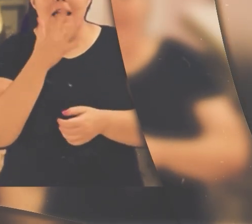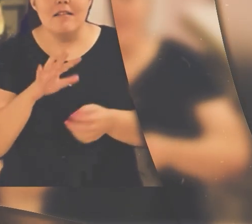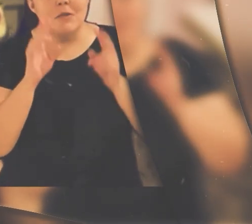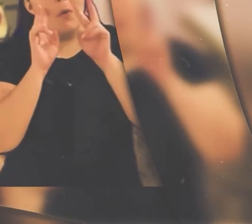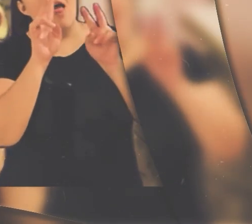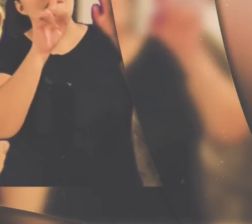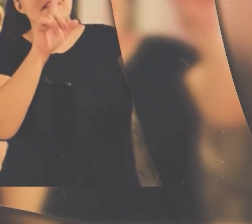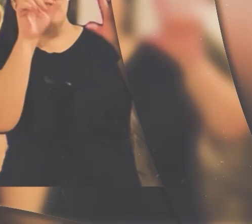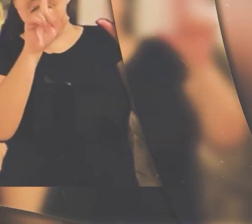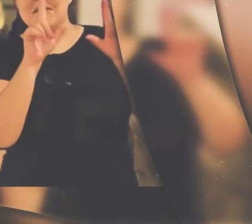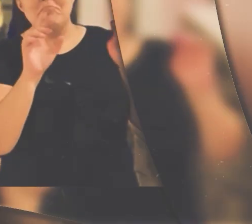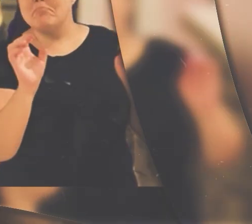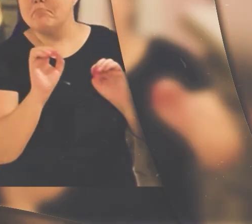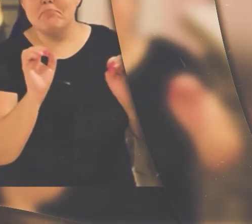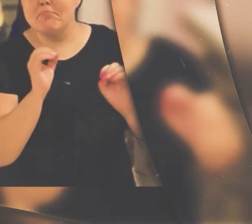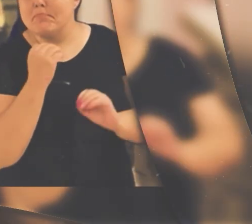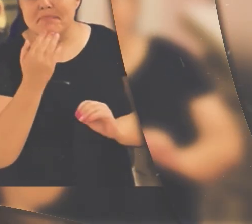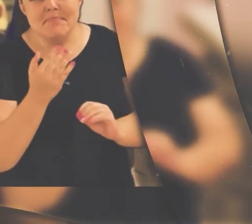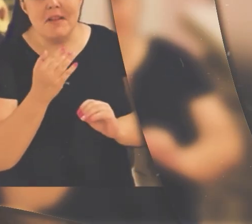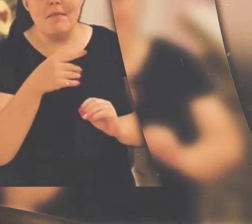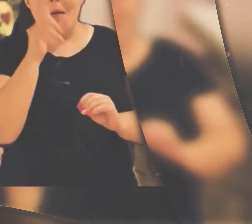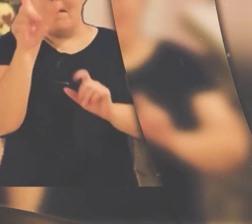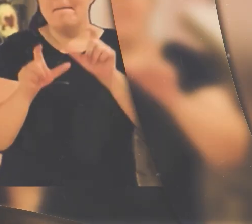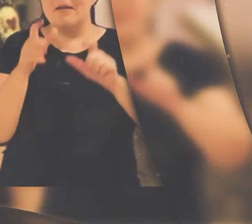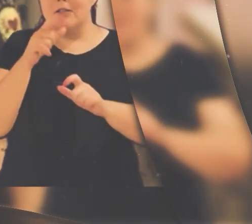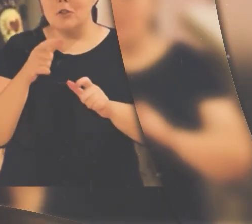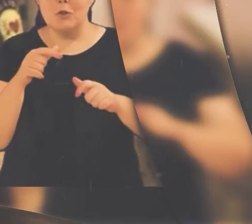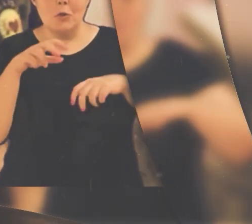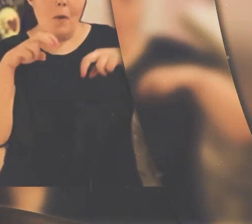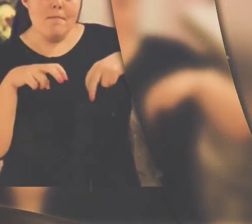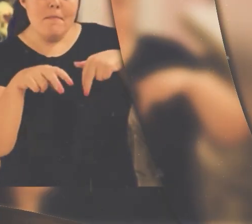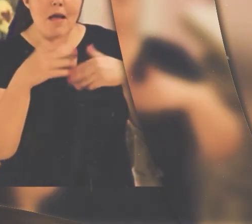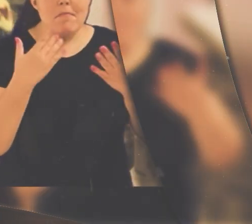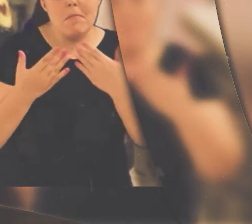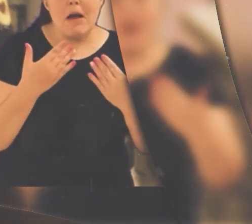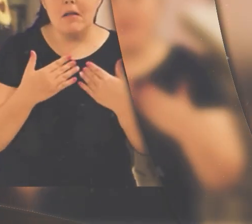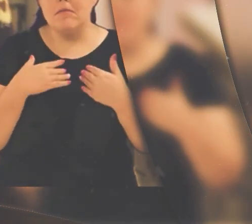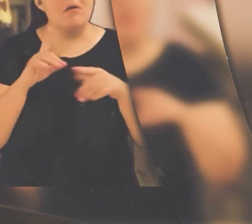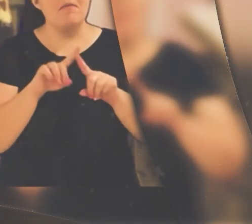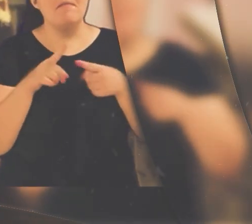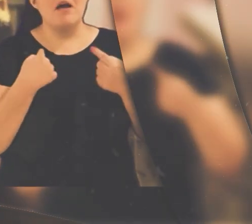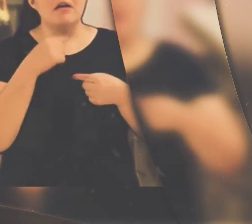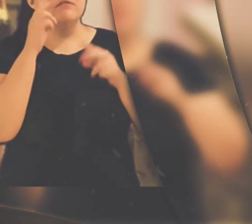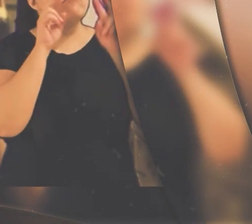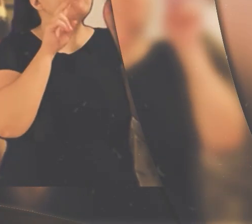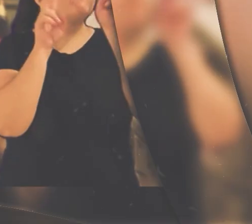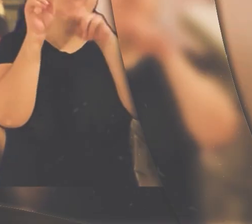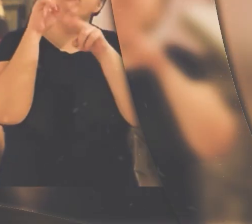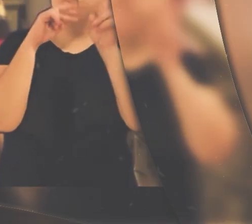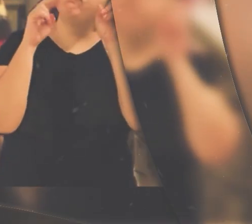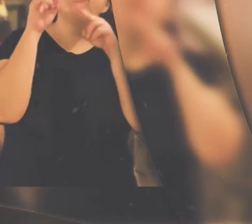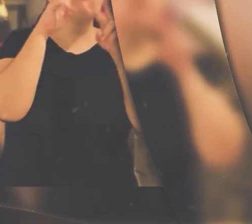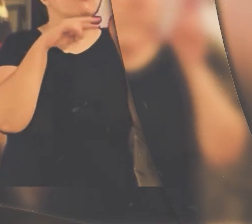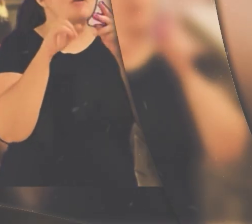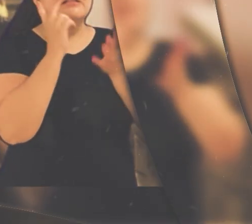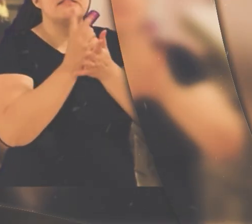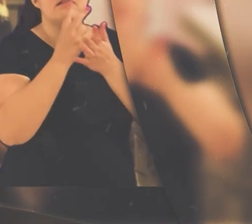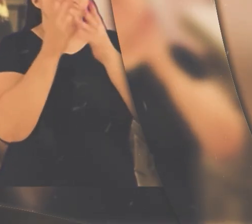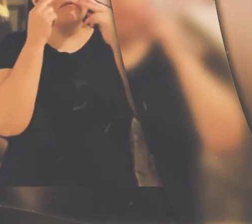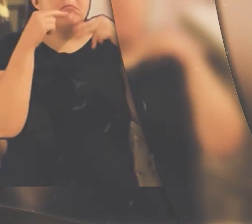televisão que passava desenho, não era para as pessoas que estavam no quarto, e sim era um olhar perdido de um